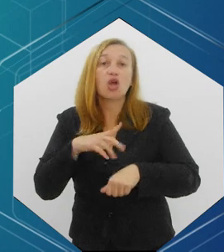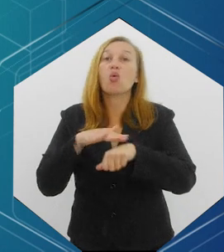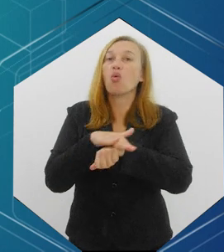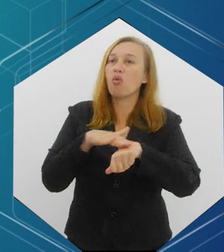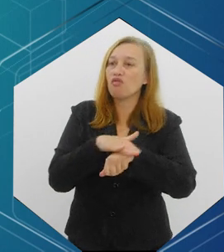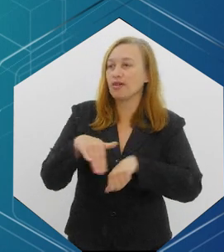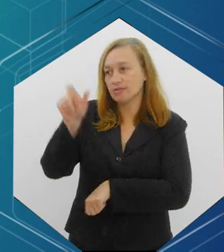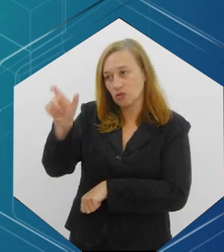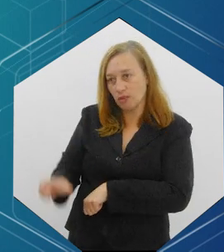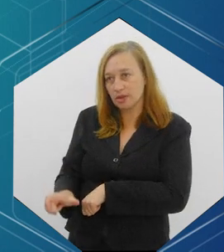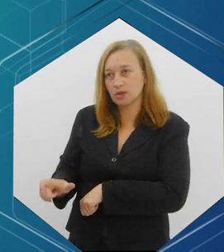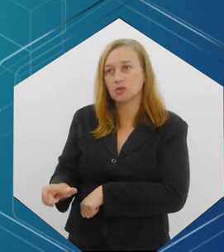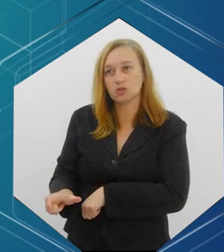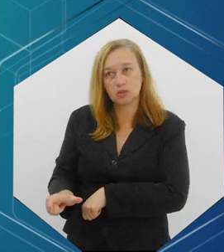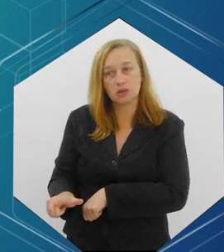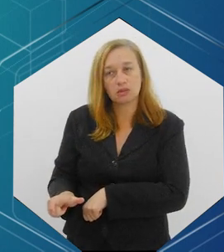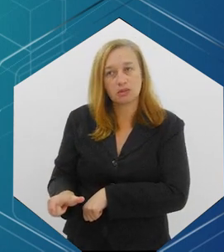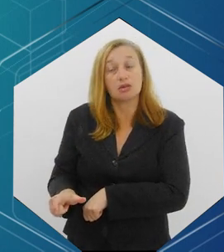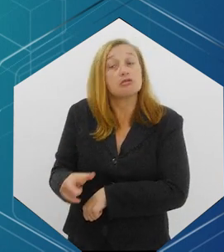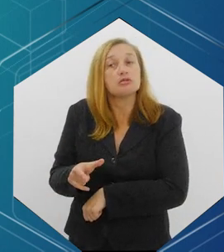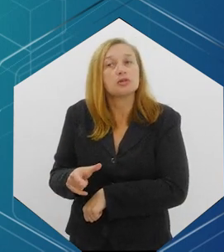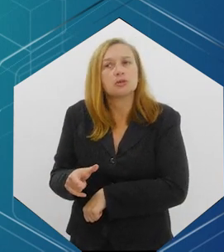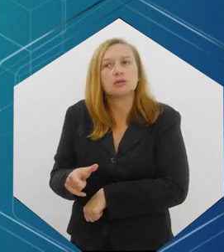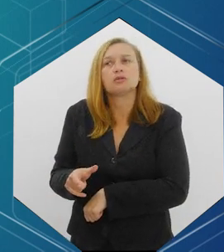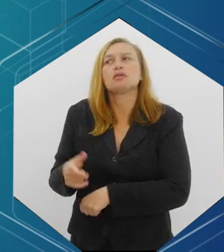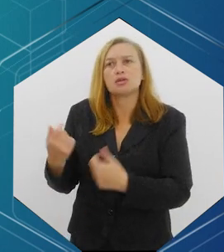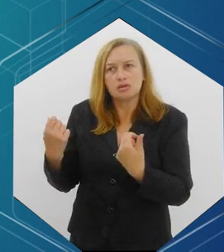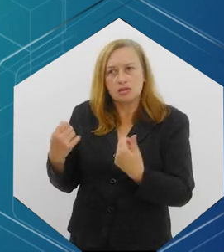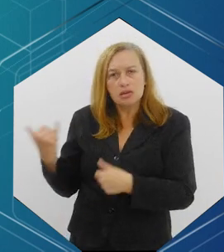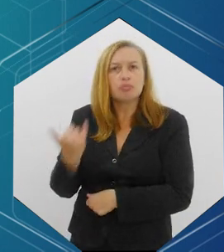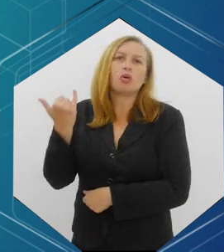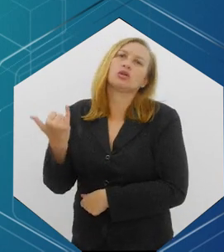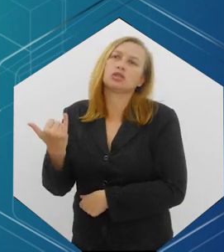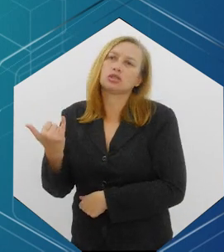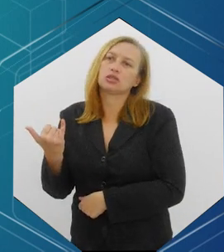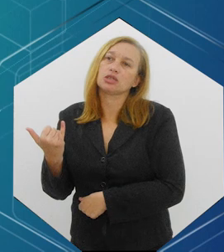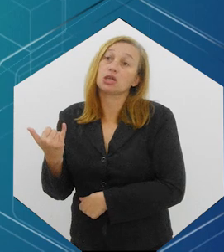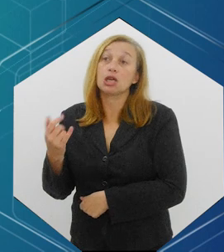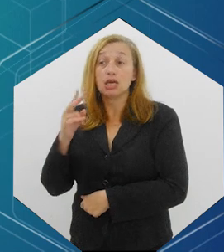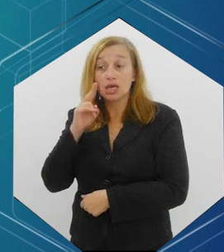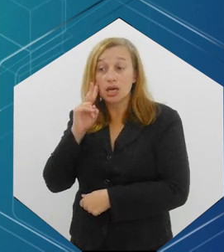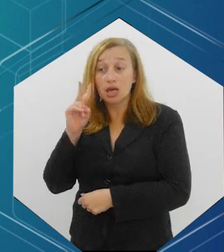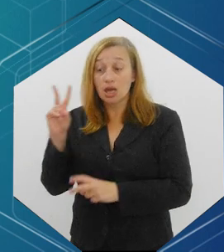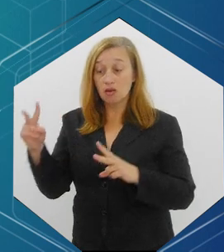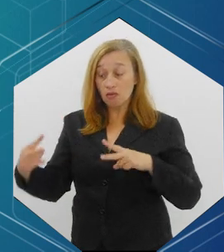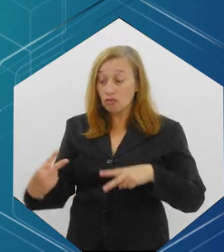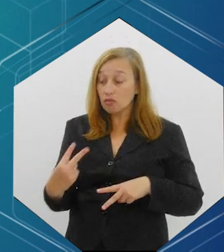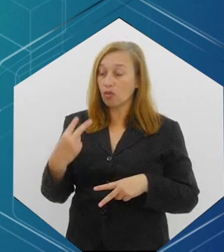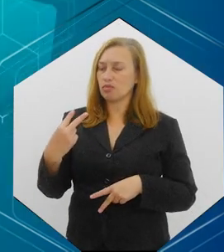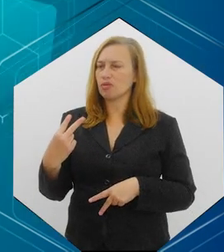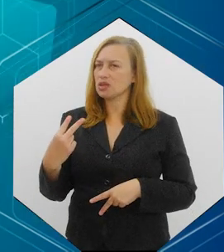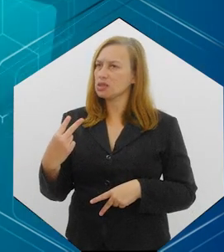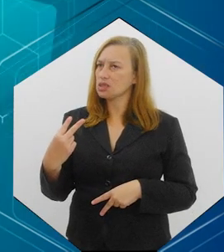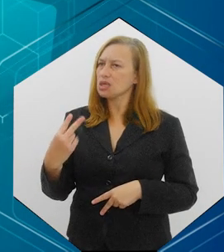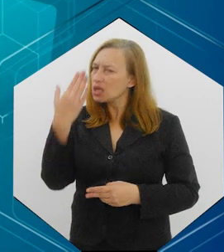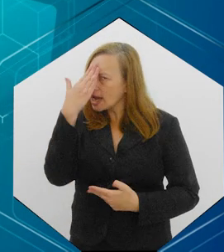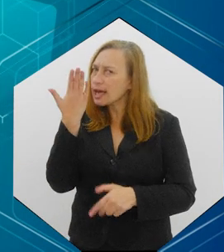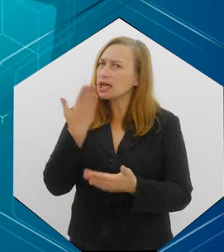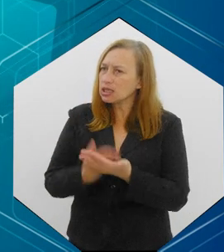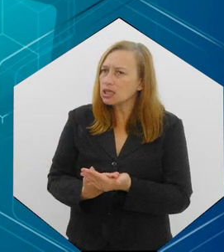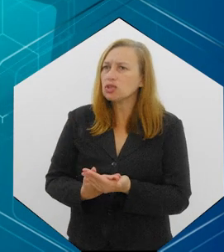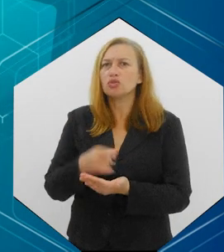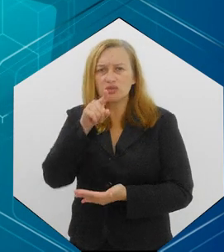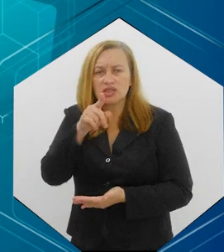ter a conversa com o paciente. Isso Com é certeza. absolutamente necessário. Com Que ele certeza. olhe para